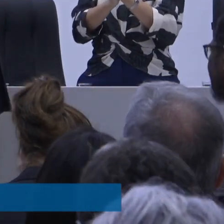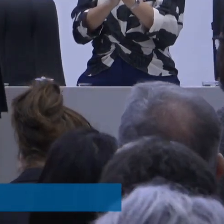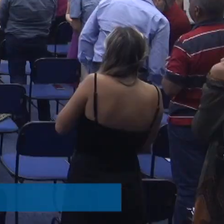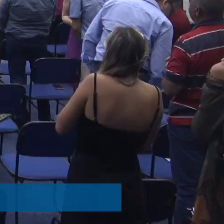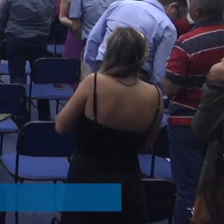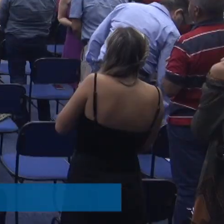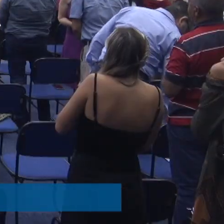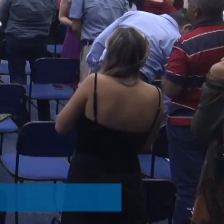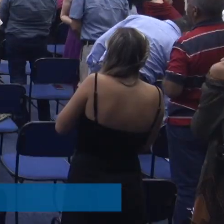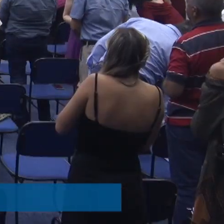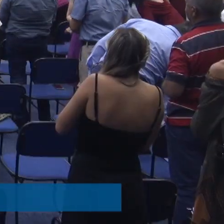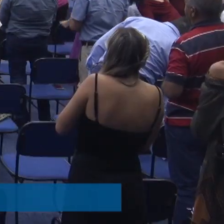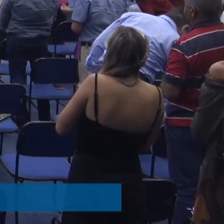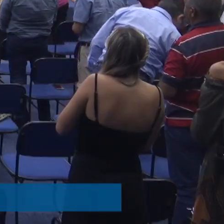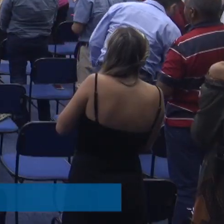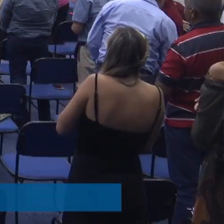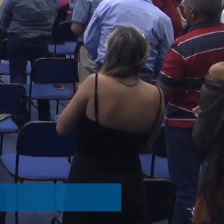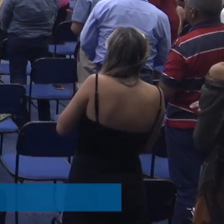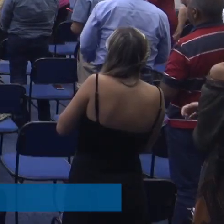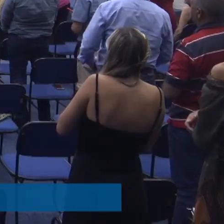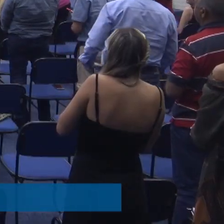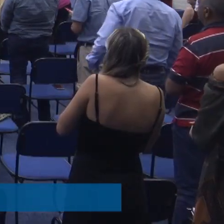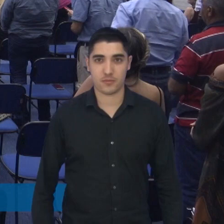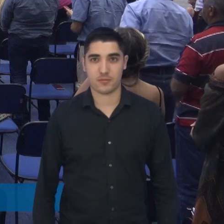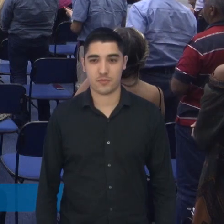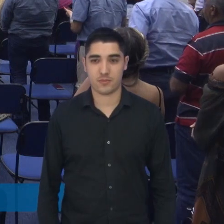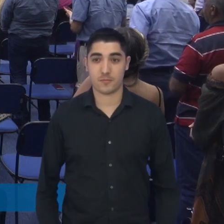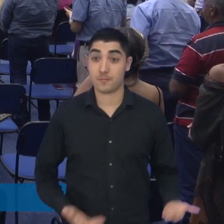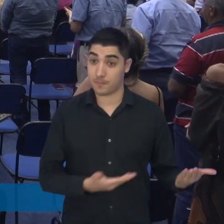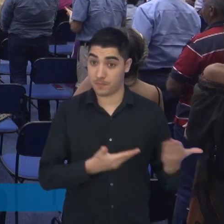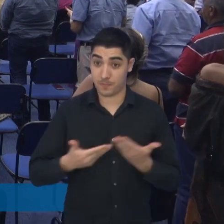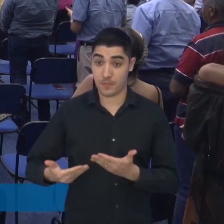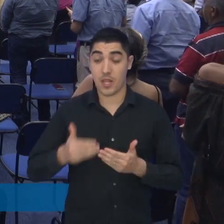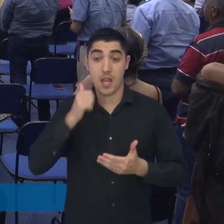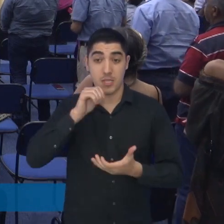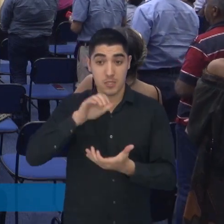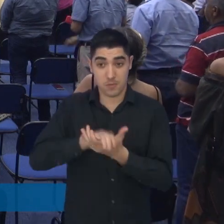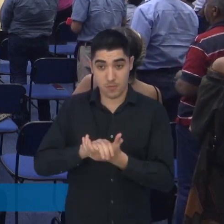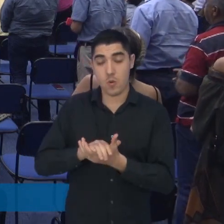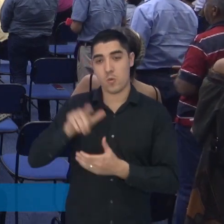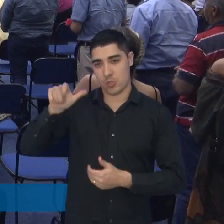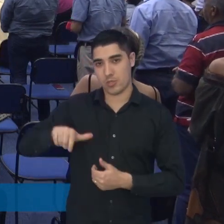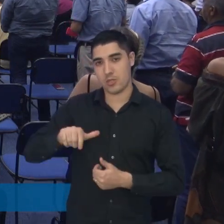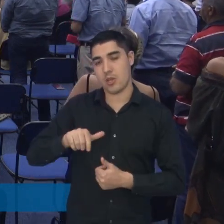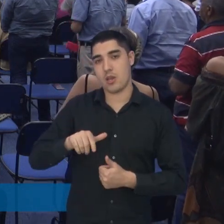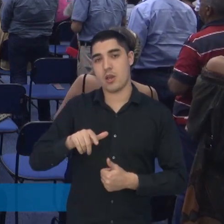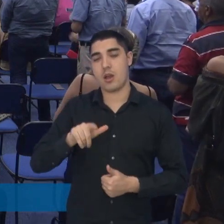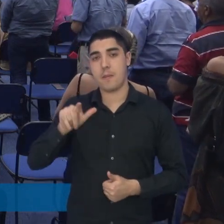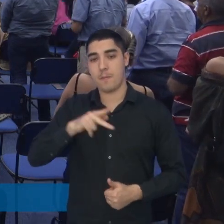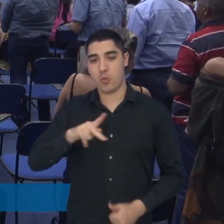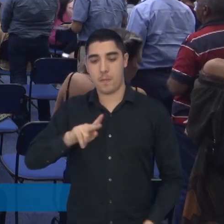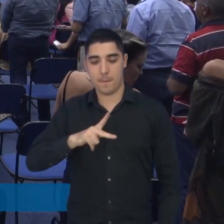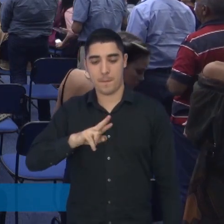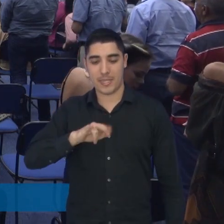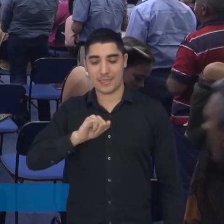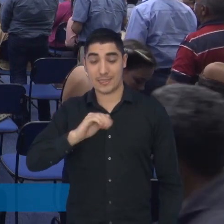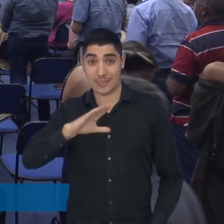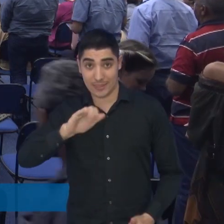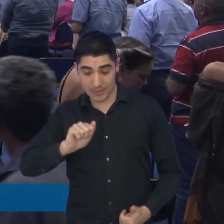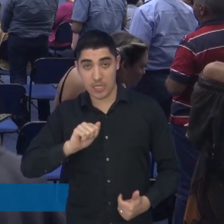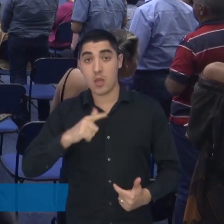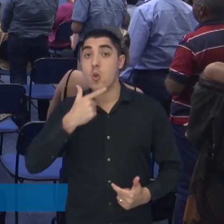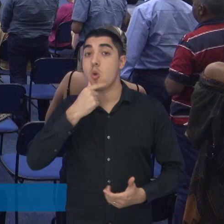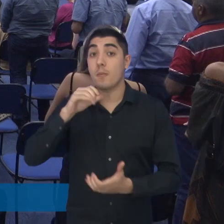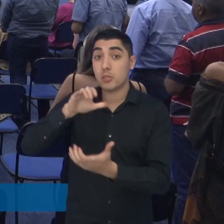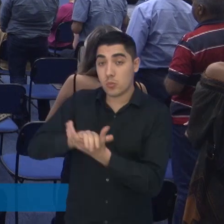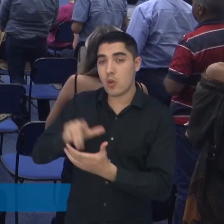Gostaria agora de convidar a esposa do senhor Milioni, a Priscila Vidal Milioni, e o esposo da Fernanda, o